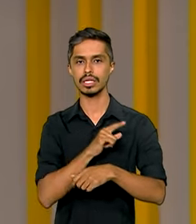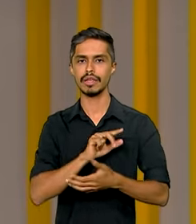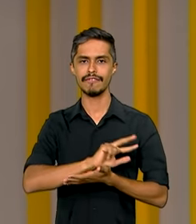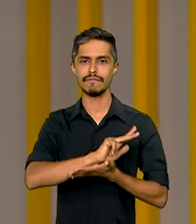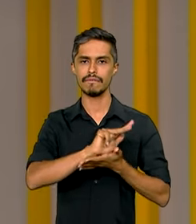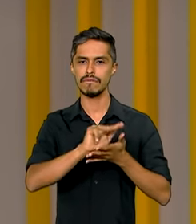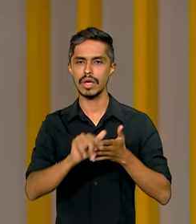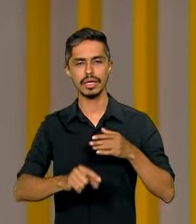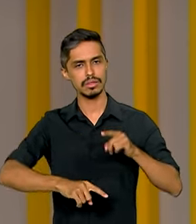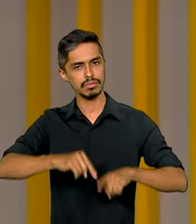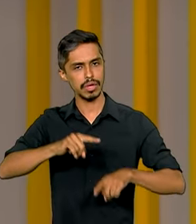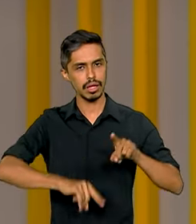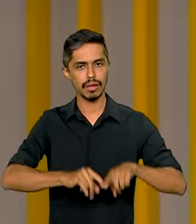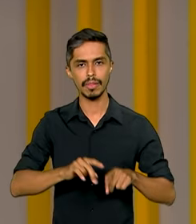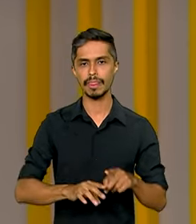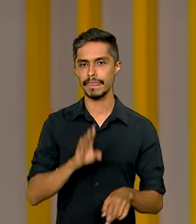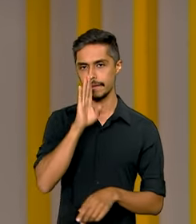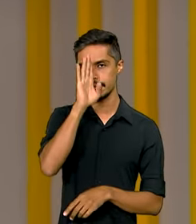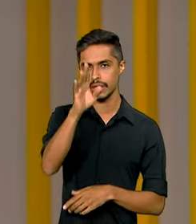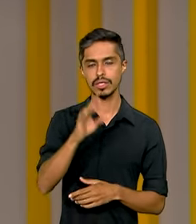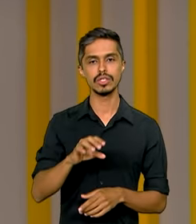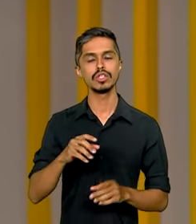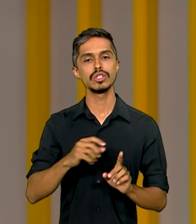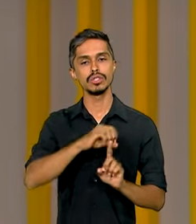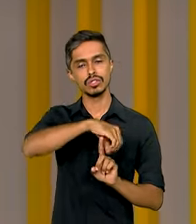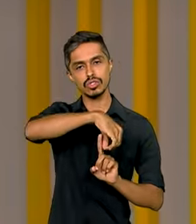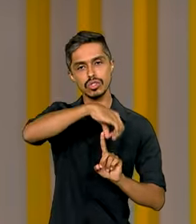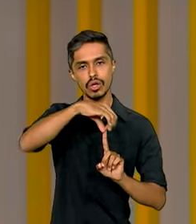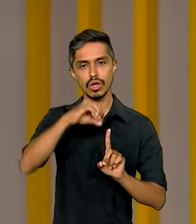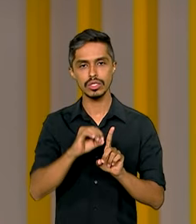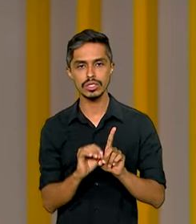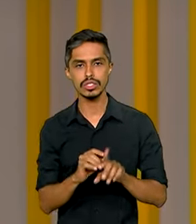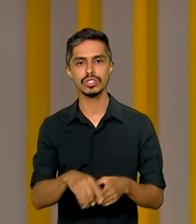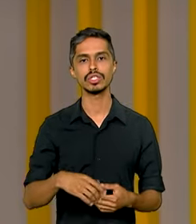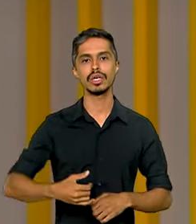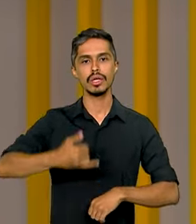uma série de produtos, principalmente soja, minério de ferro e petróleo.